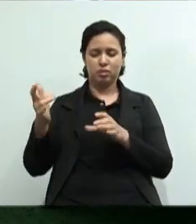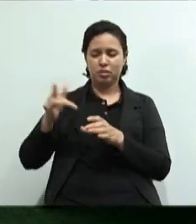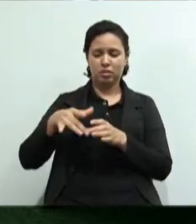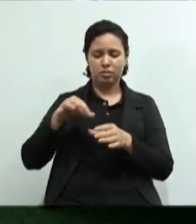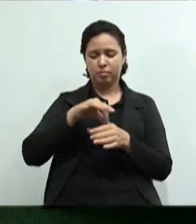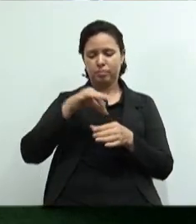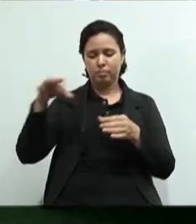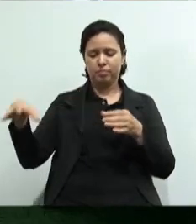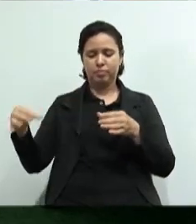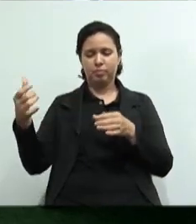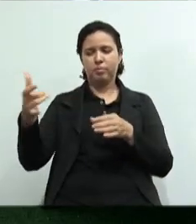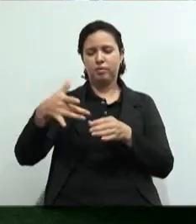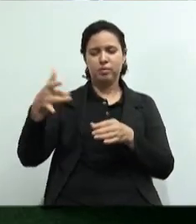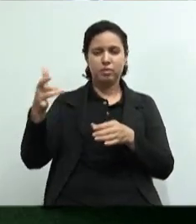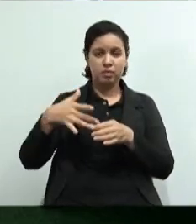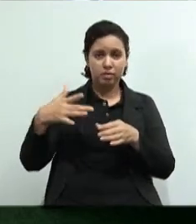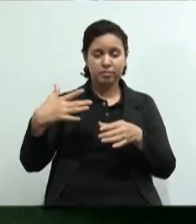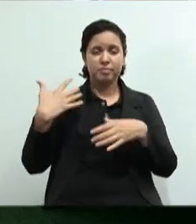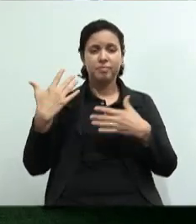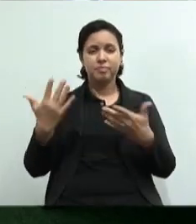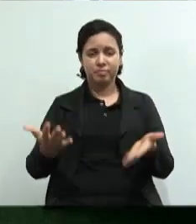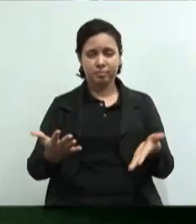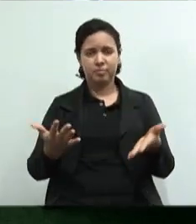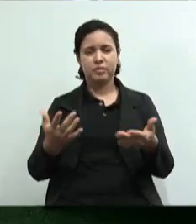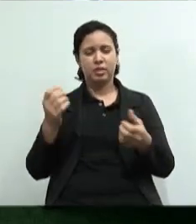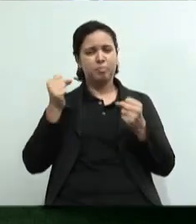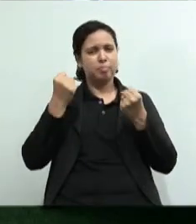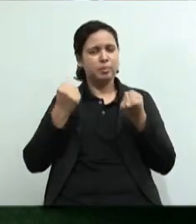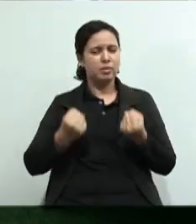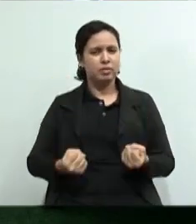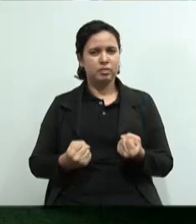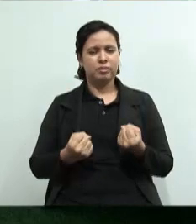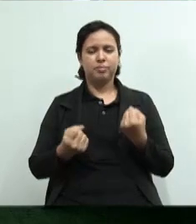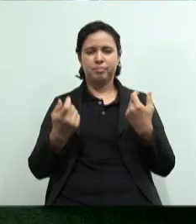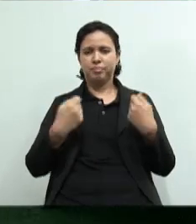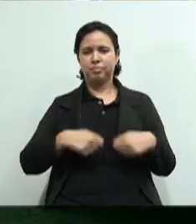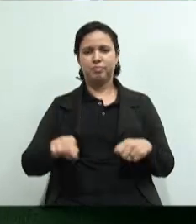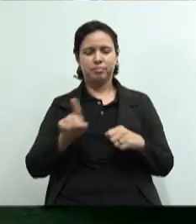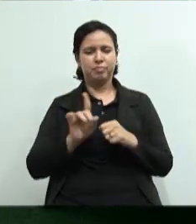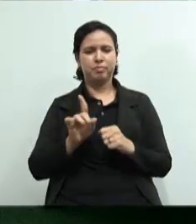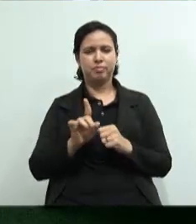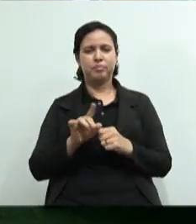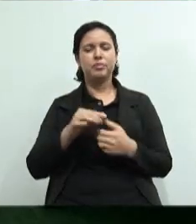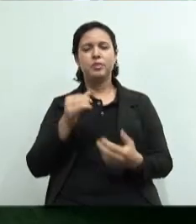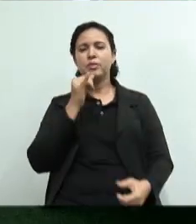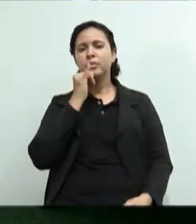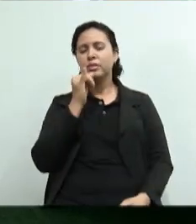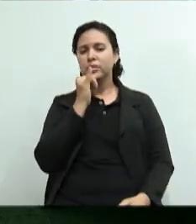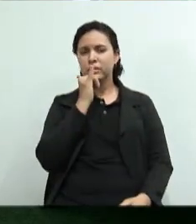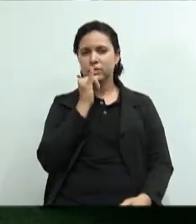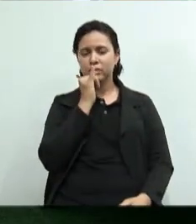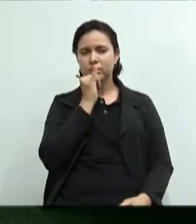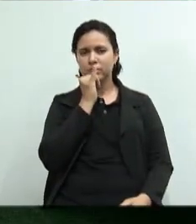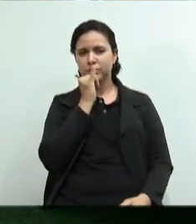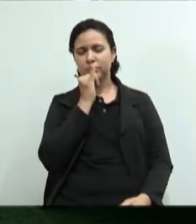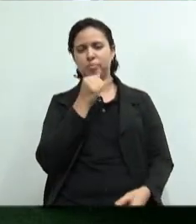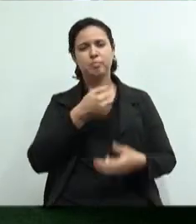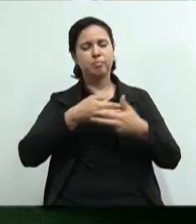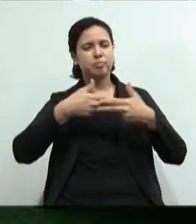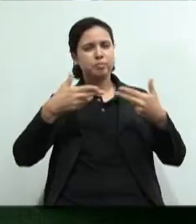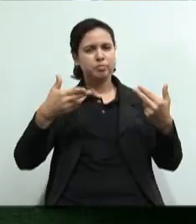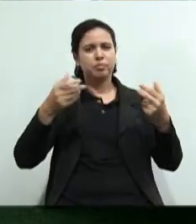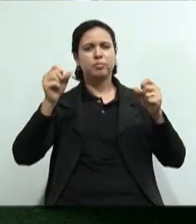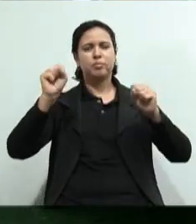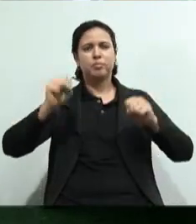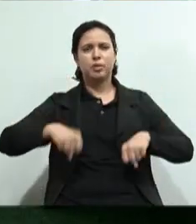precisa, que não ajuda nada, né? Carrega um peso desnecessário. Então, dá exemplo pra gente aí de coisas que vocês